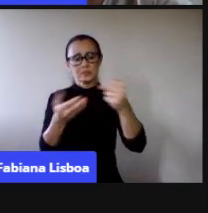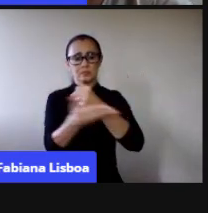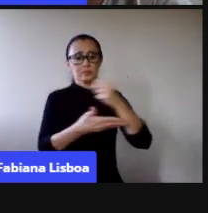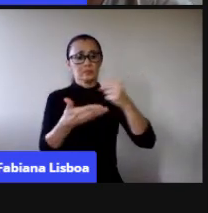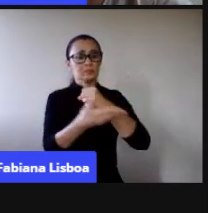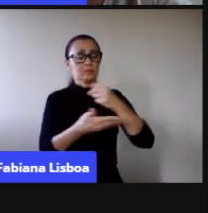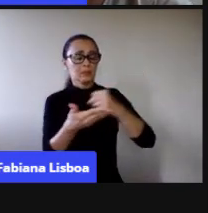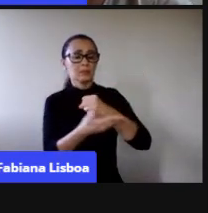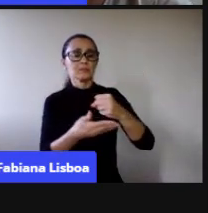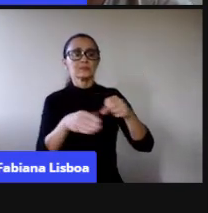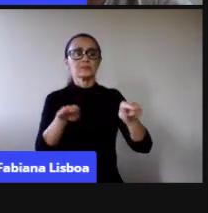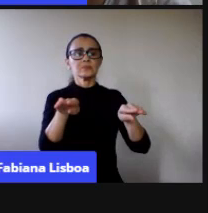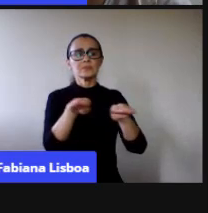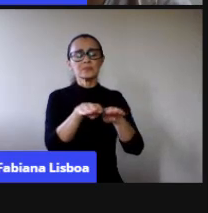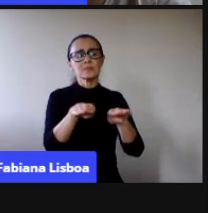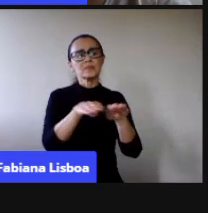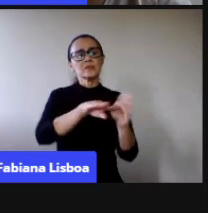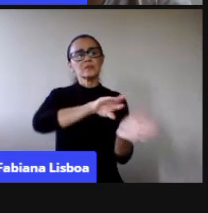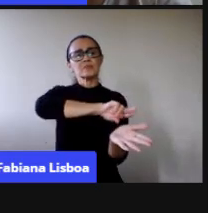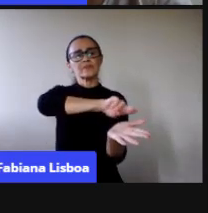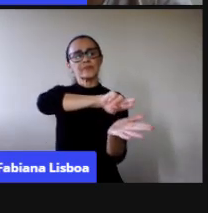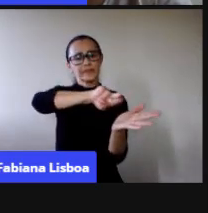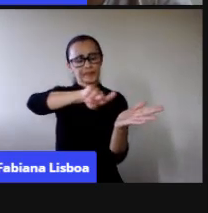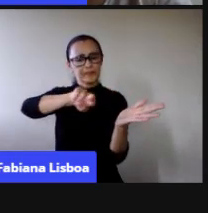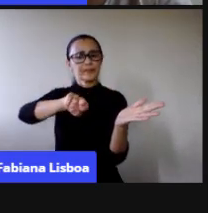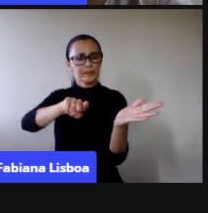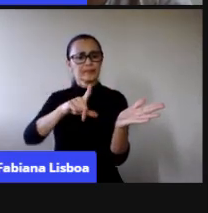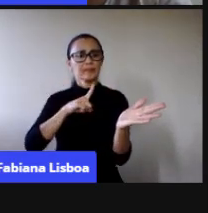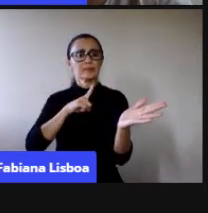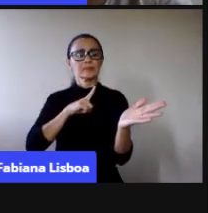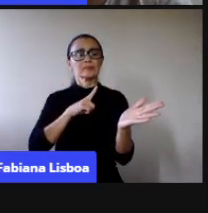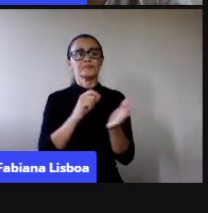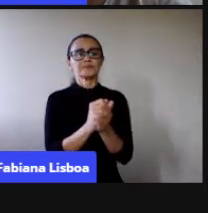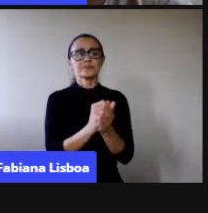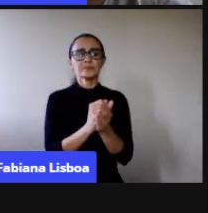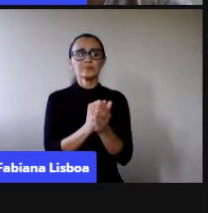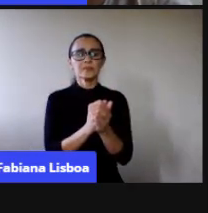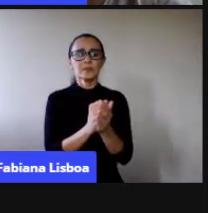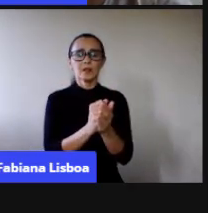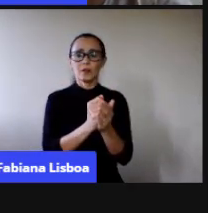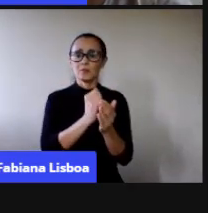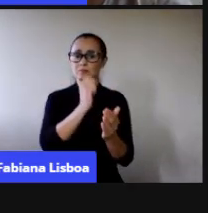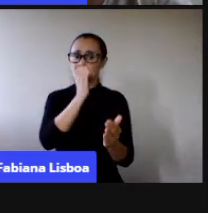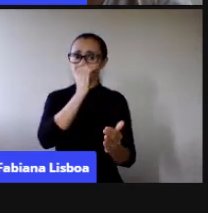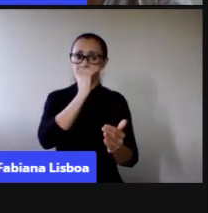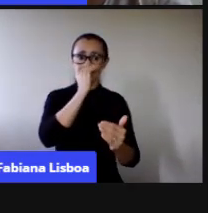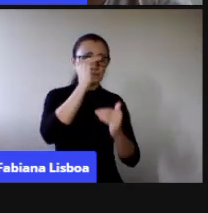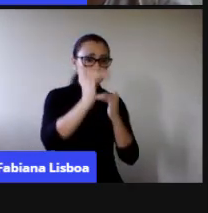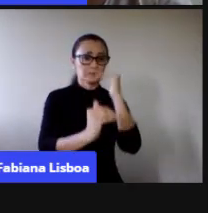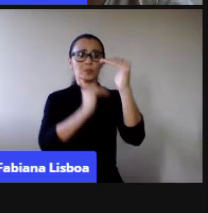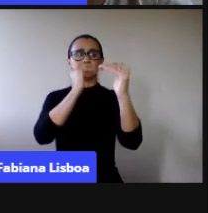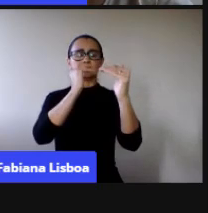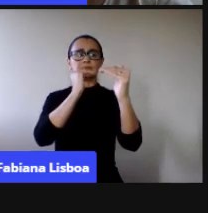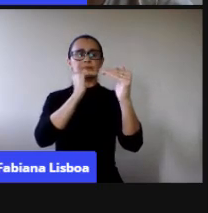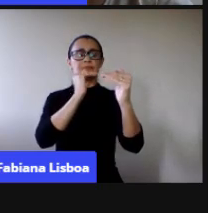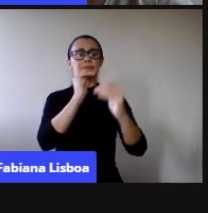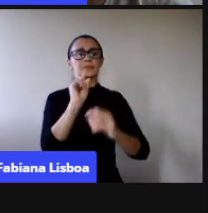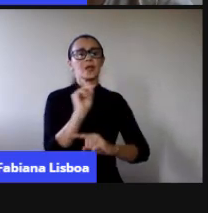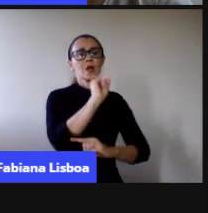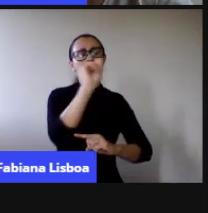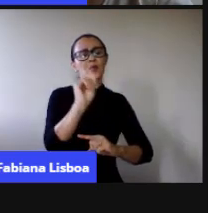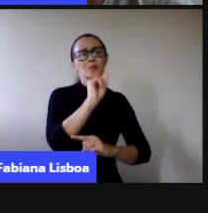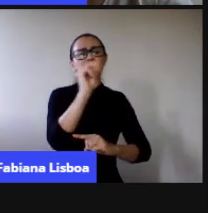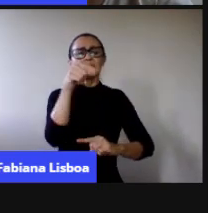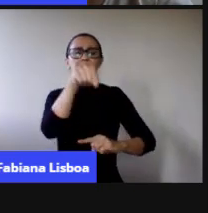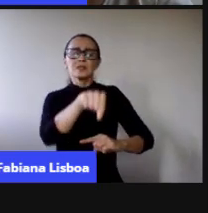outra parte diversificada. Isso foi um grande avanço também para esses povos, né? Mas o que a gente problematiza